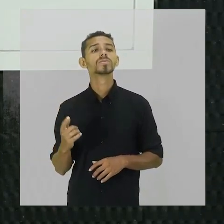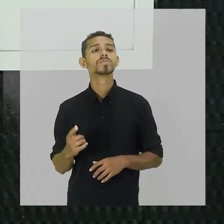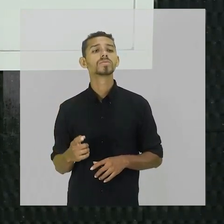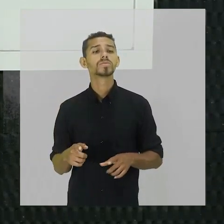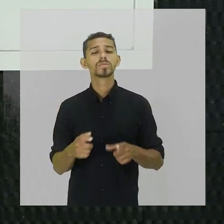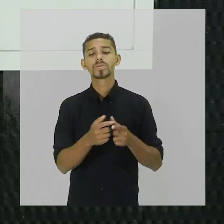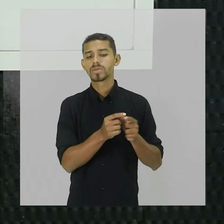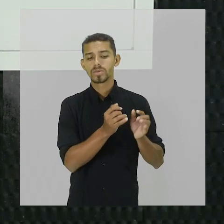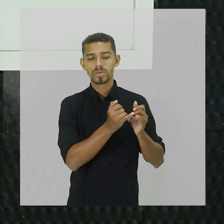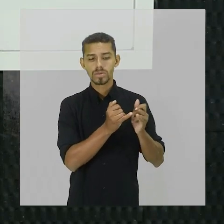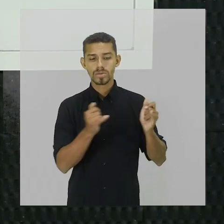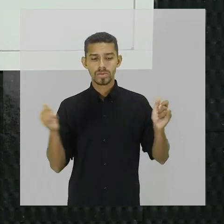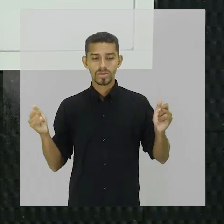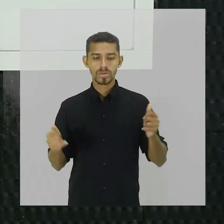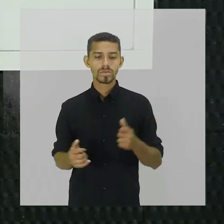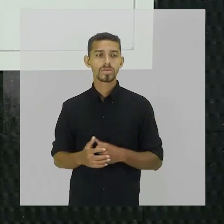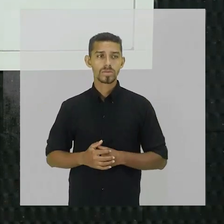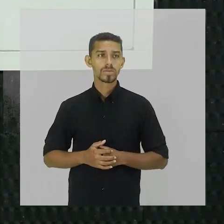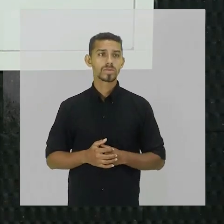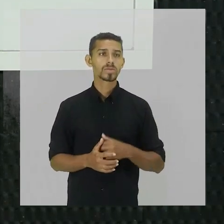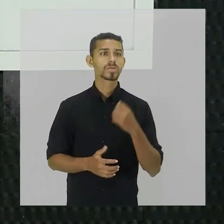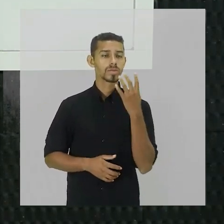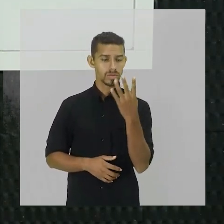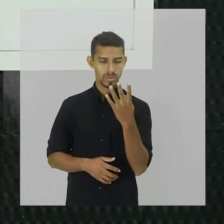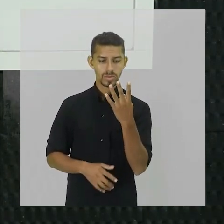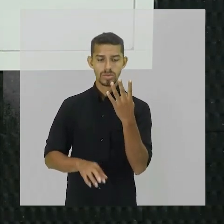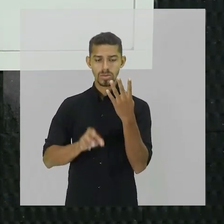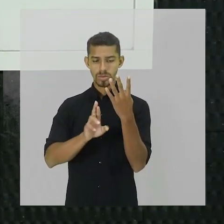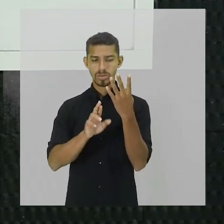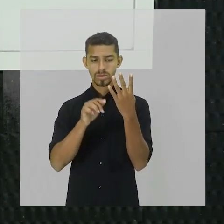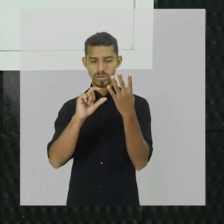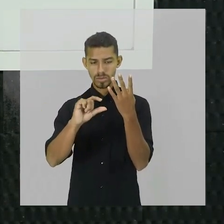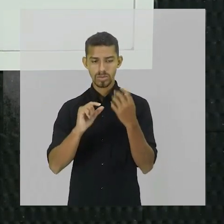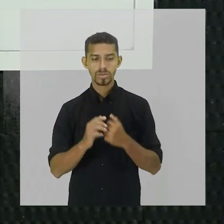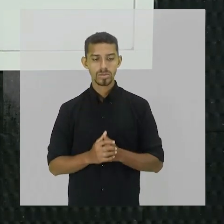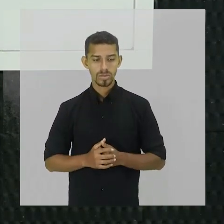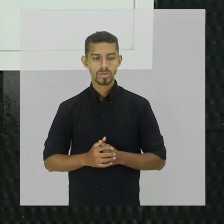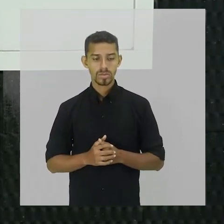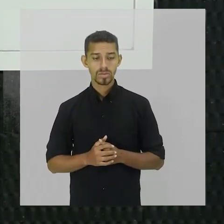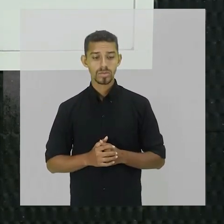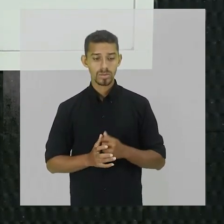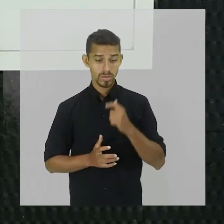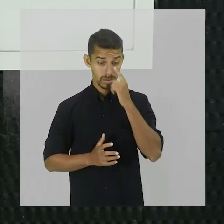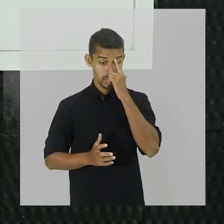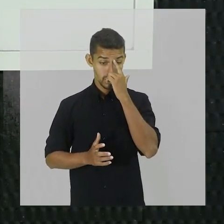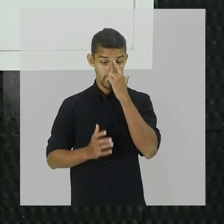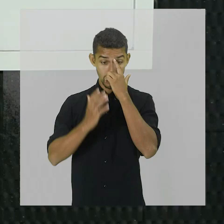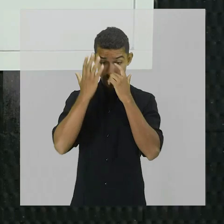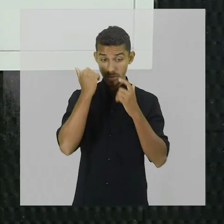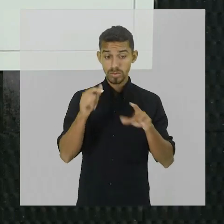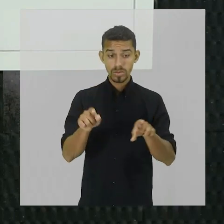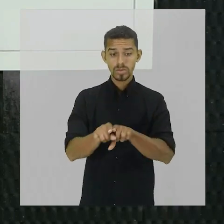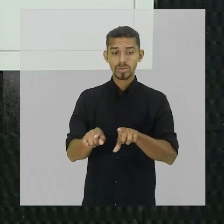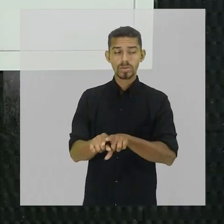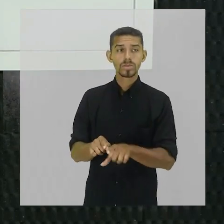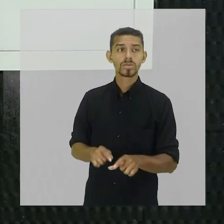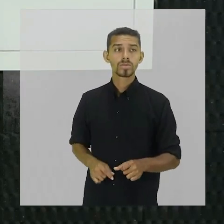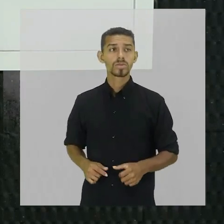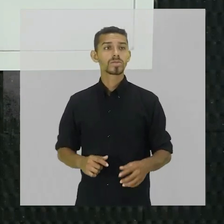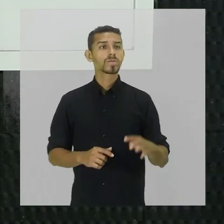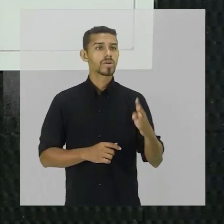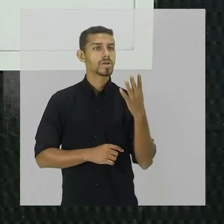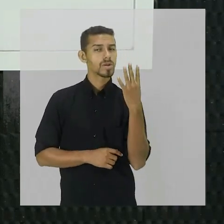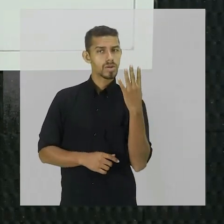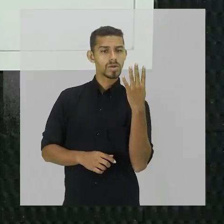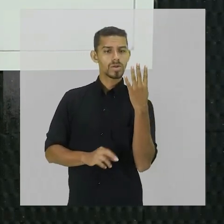cá? Vale 4 Rzinho, não é verdade? Quantos raios eu tenho aqui? Porque ele falou que tangencia, né? Eu tenho 4 raios,